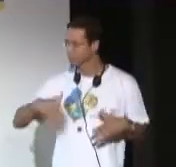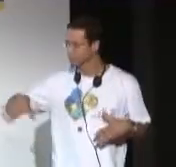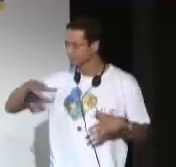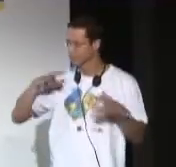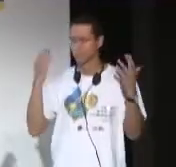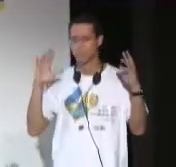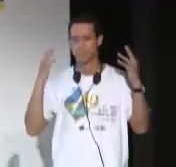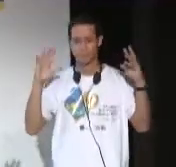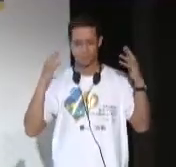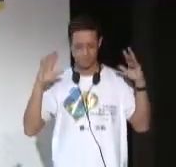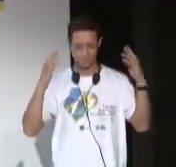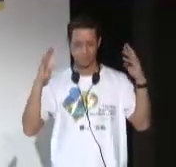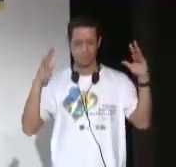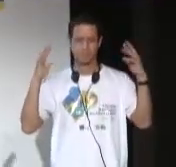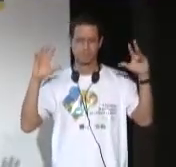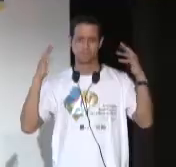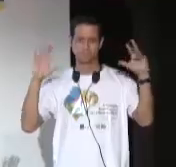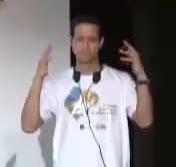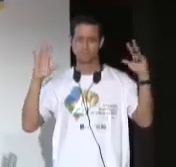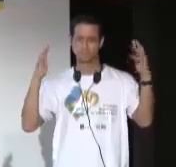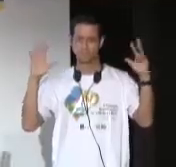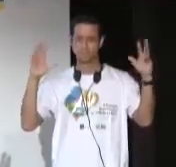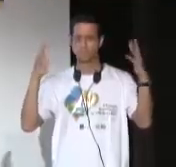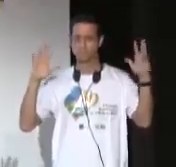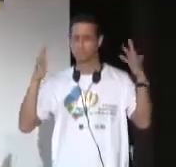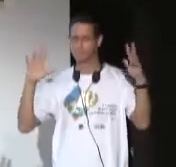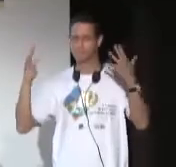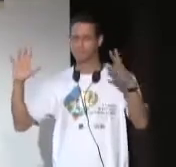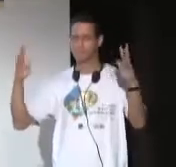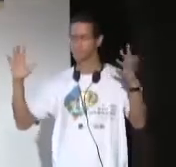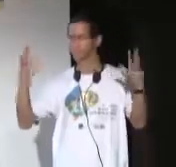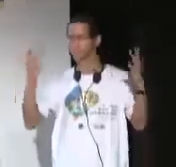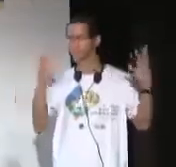O Paul tinha lá 3 maçãs, ele deu 2 maçãs para o fulano.